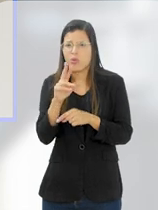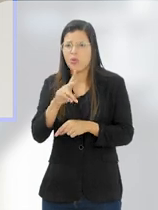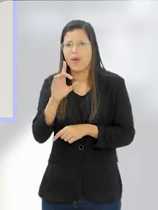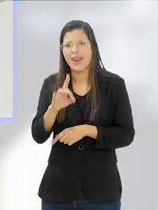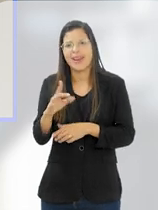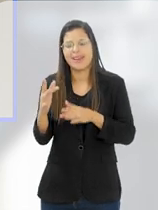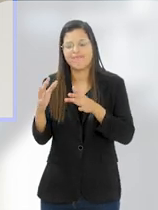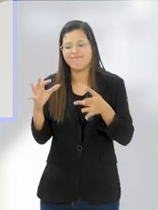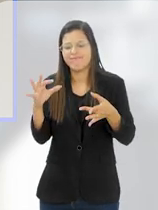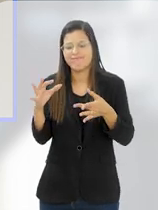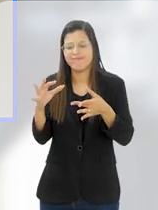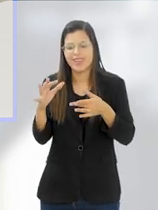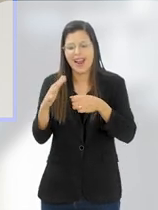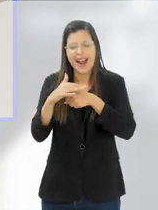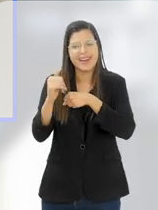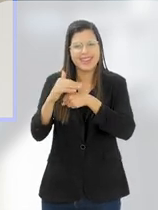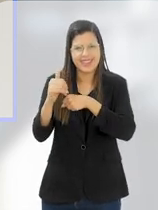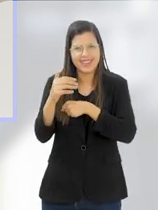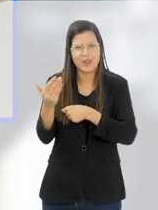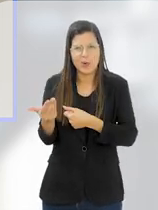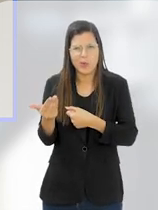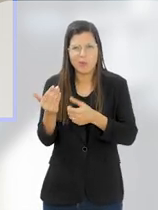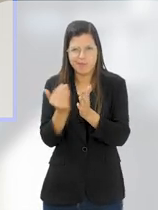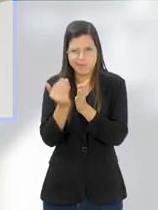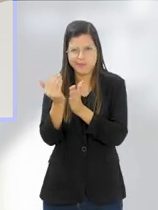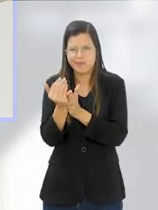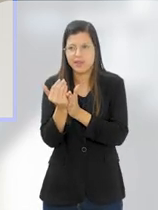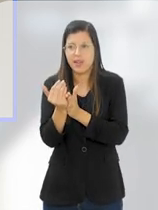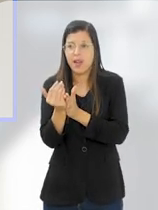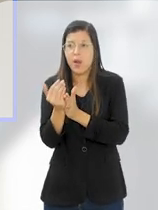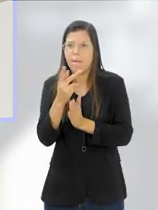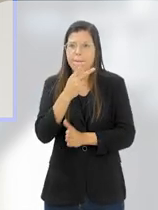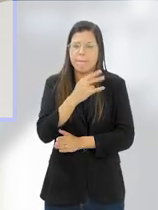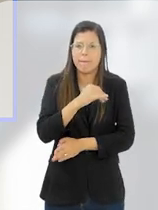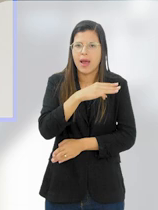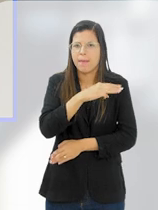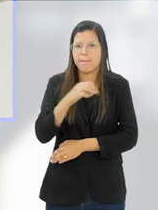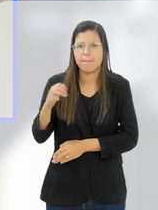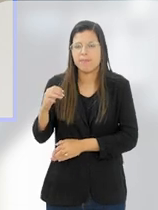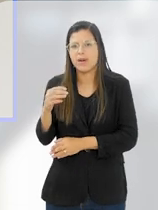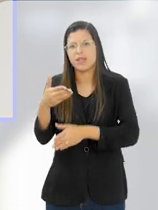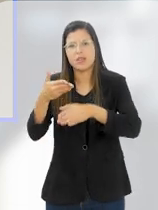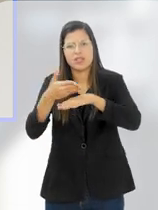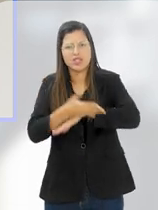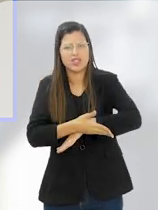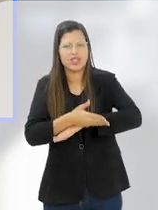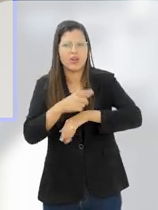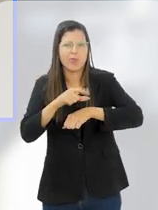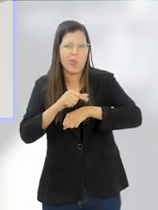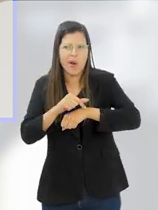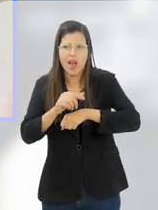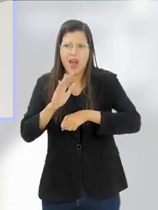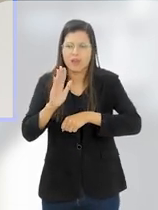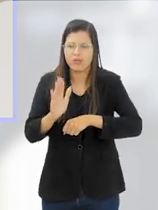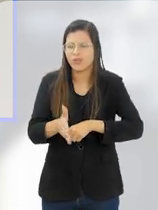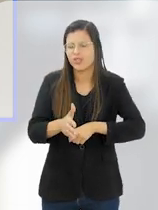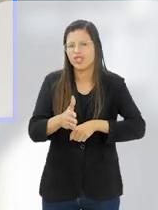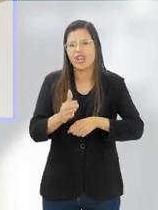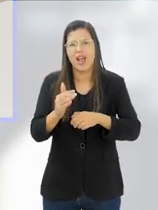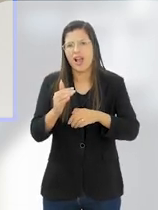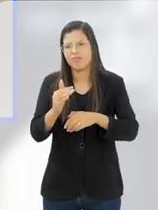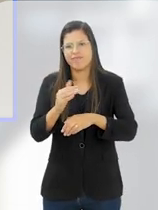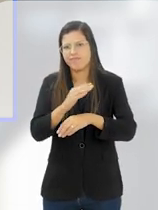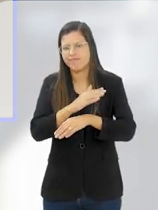tão afetivo. Ela precisa de estímulo afetivo, principalmente, né? Os pais chegam tarde, ela chega tarde, e aí tem que cozinhar, e aí